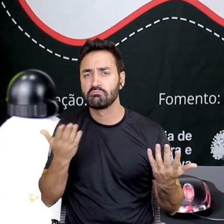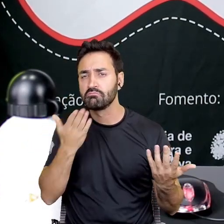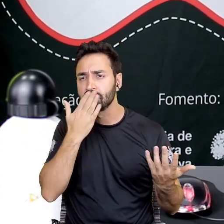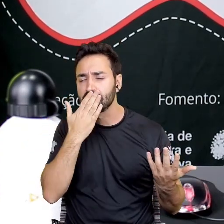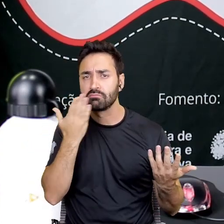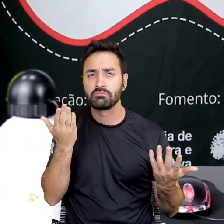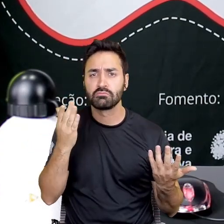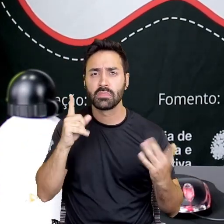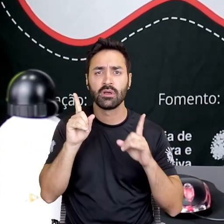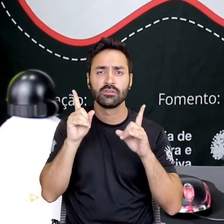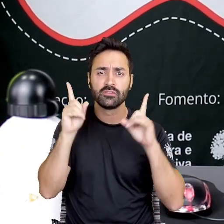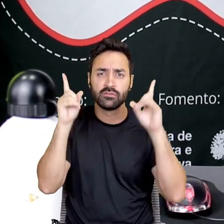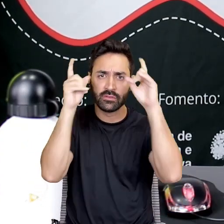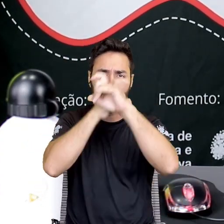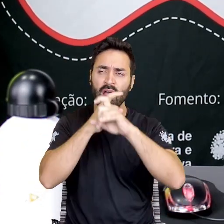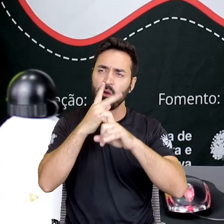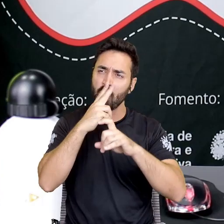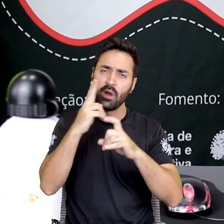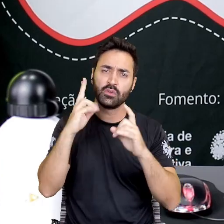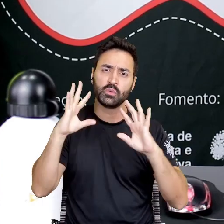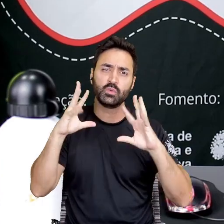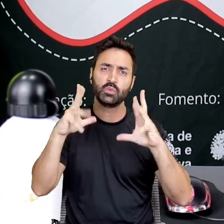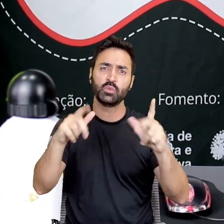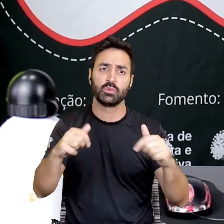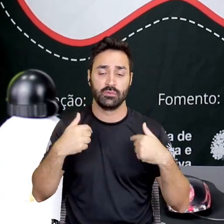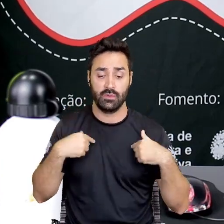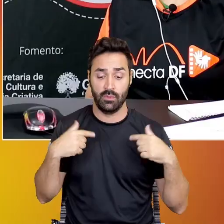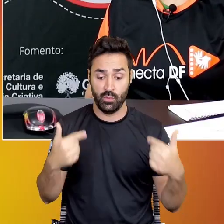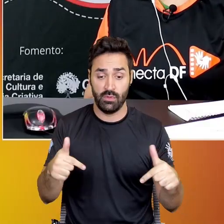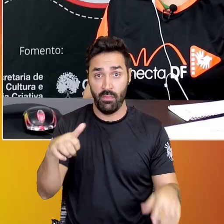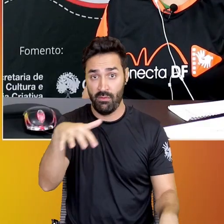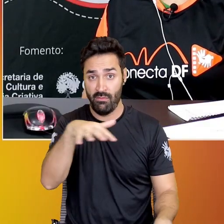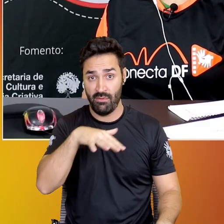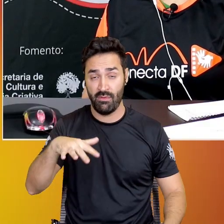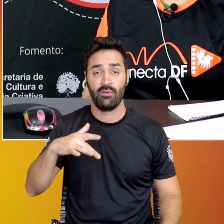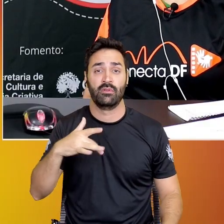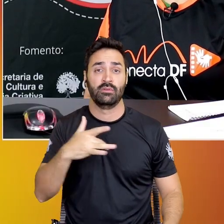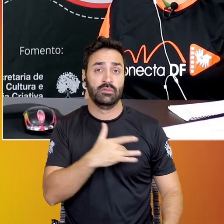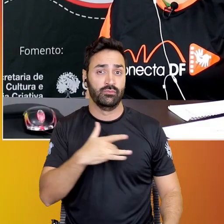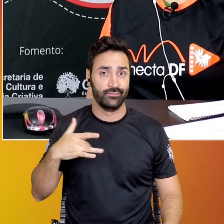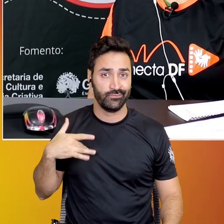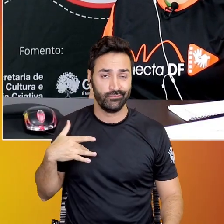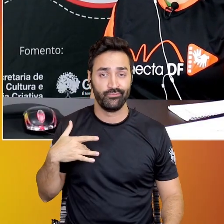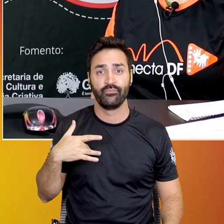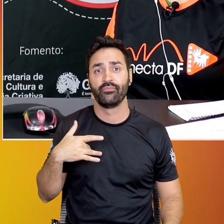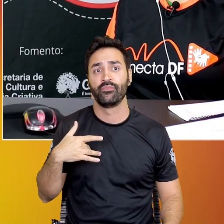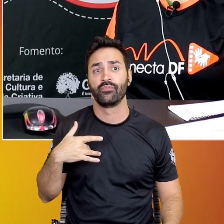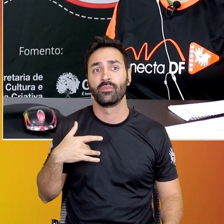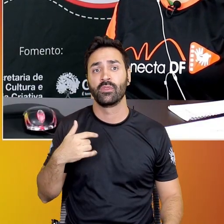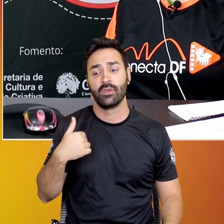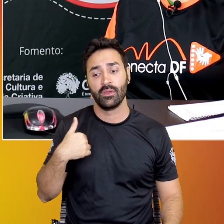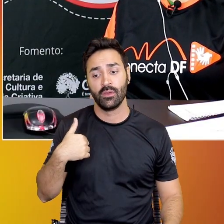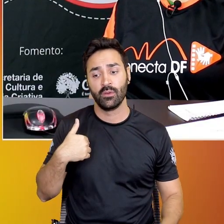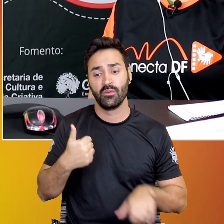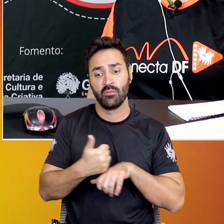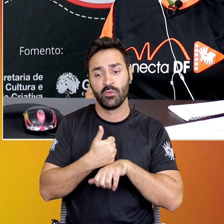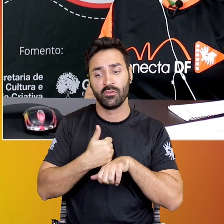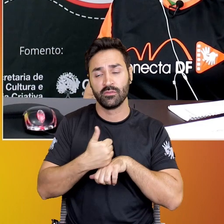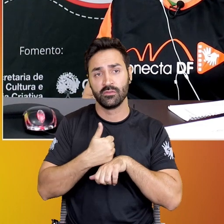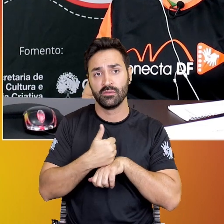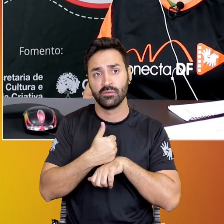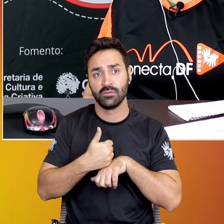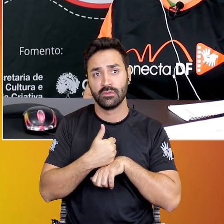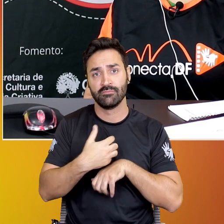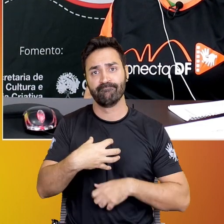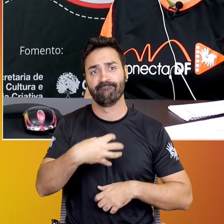Eu acho que em tudo, porque eu trabalho na área da saúde, né? Eu, como profissional, eu fico triste em